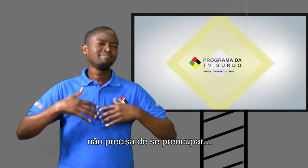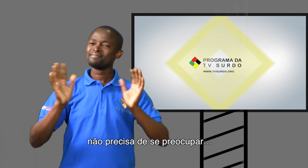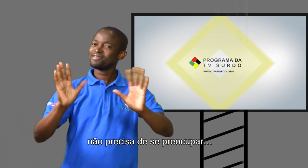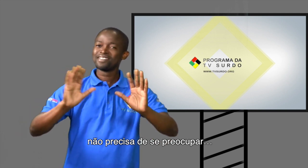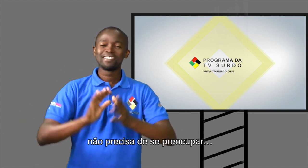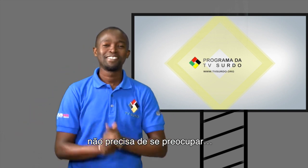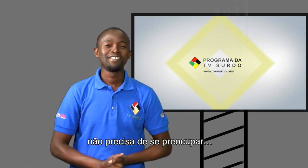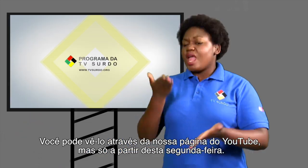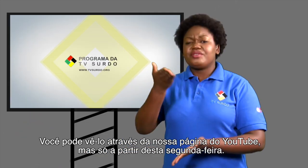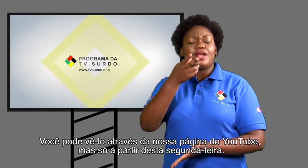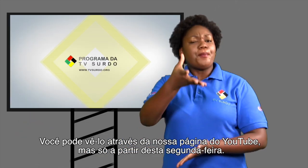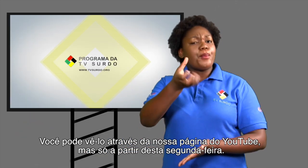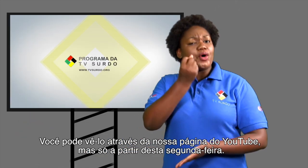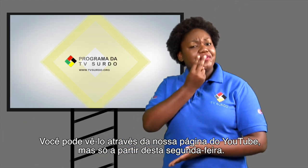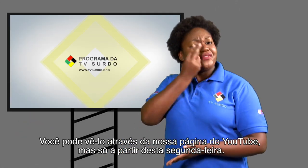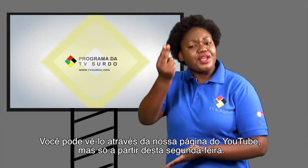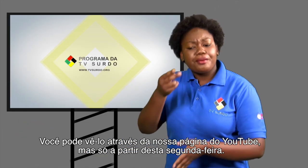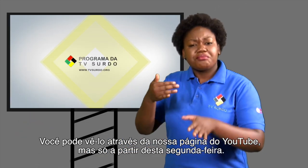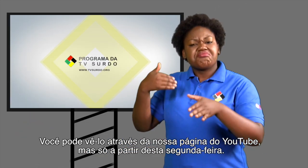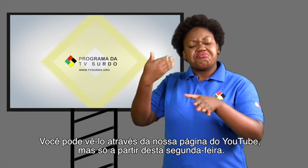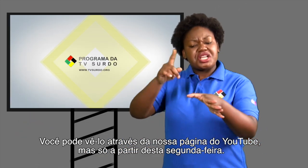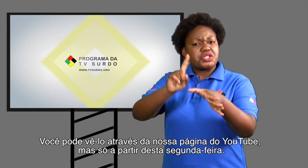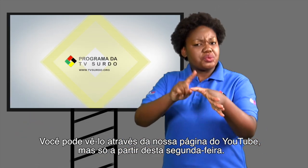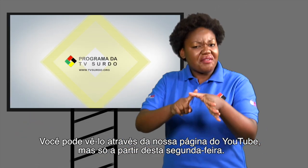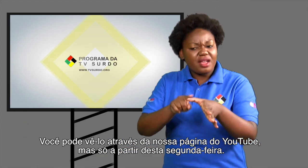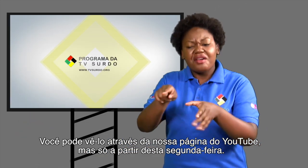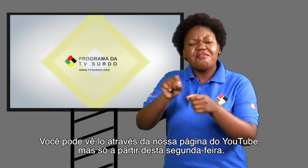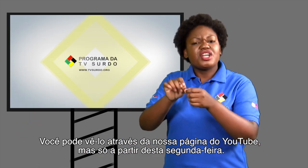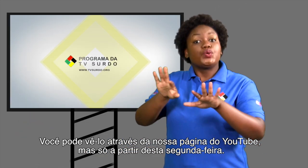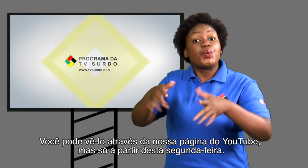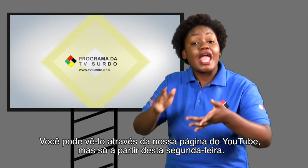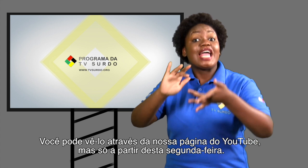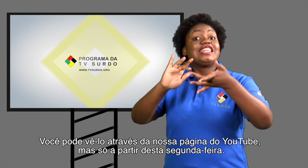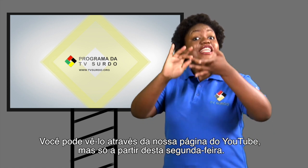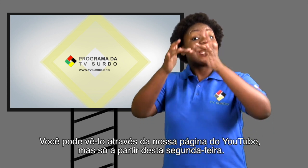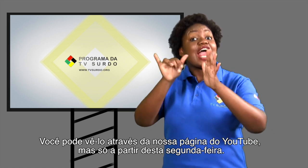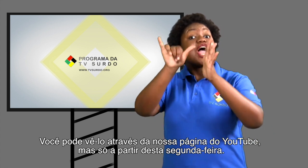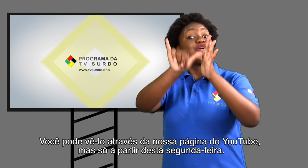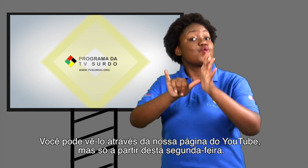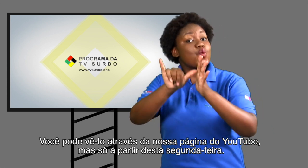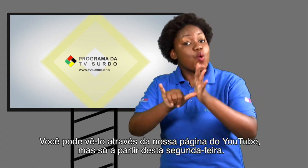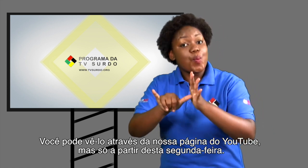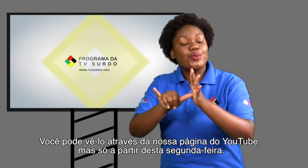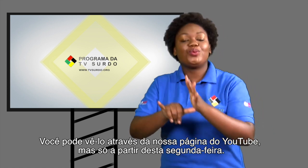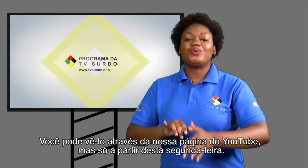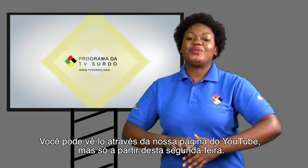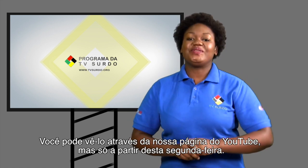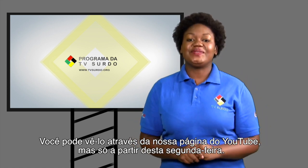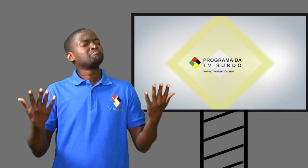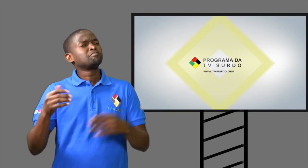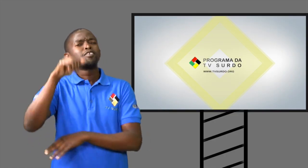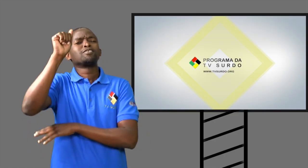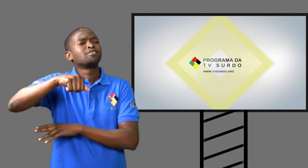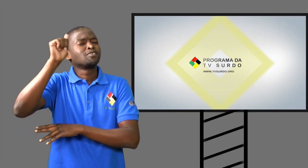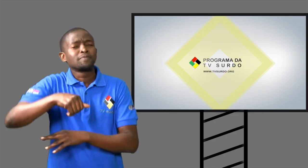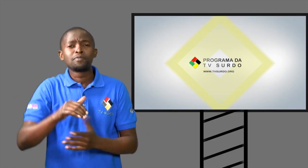precisa se preocupar. Você pode vê-lo através da nossa página do YouTube, mas só a partir desta segunda-feira.